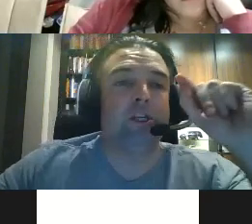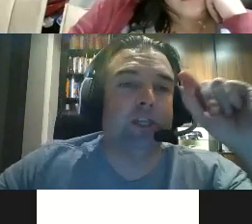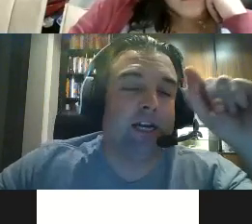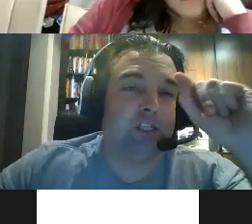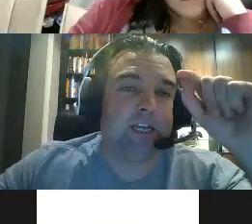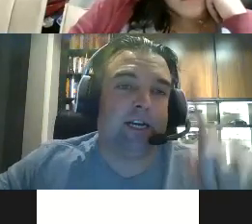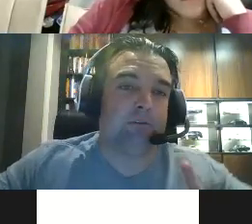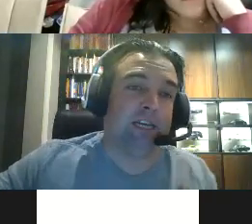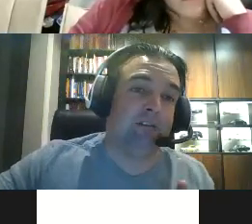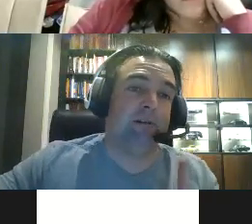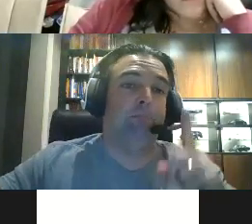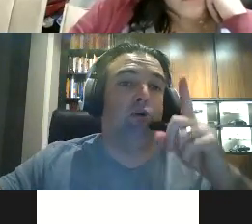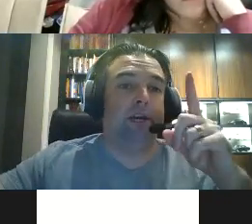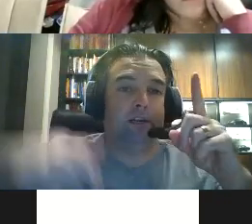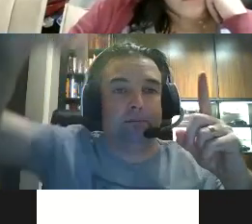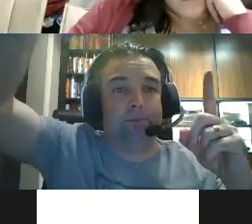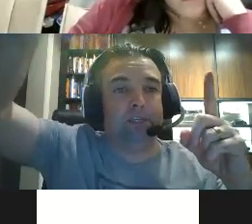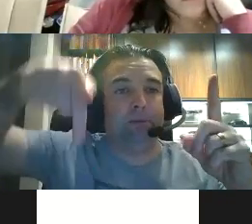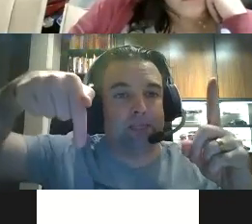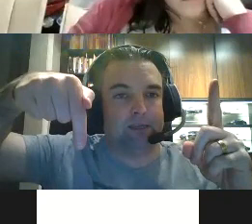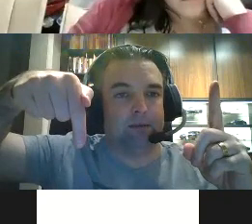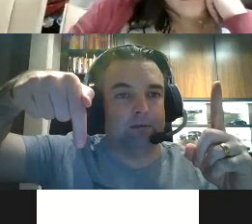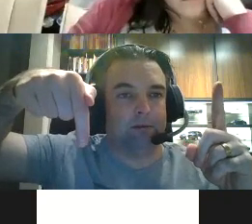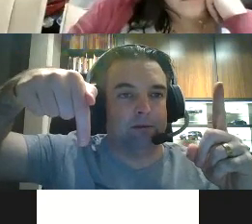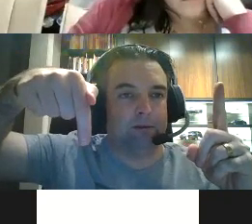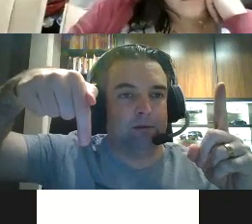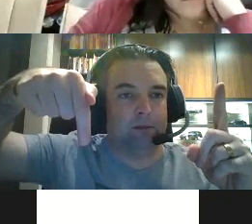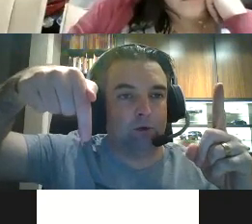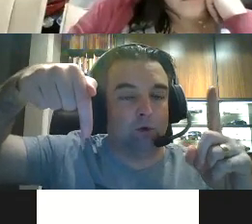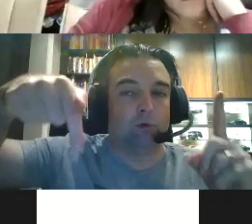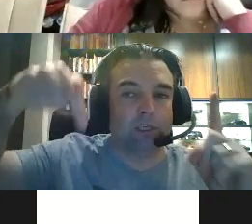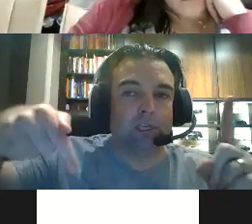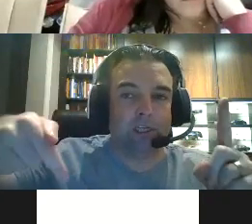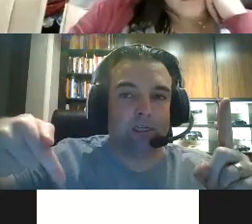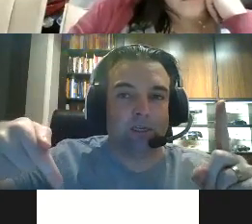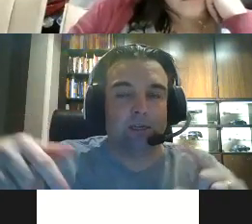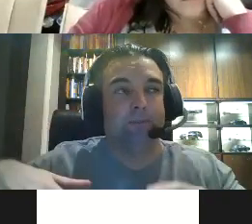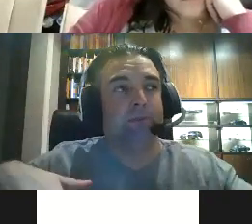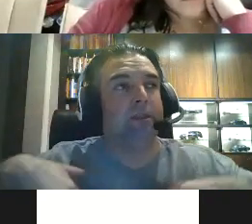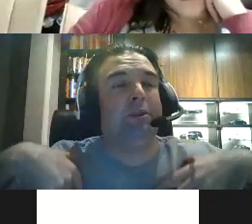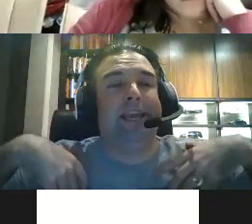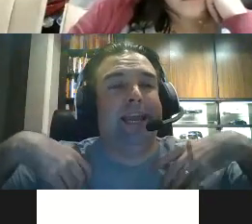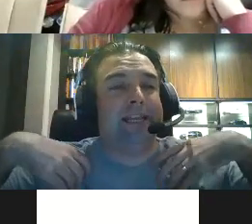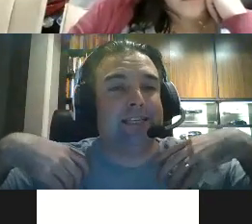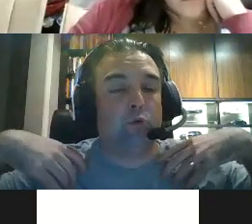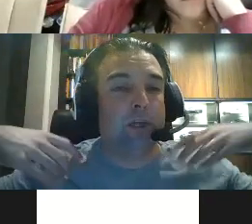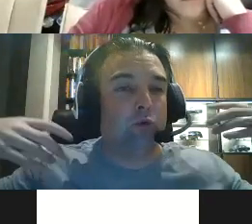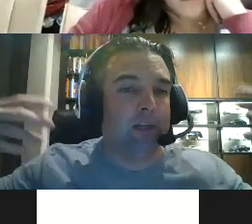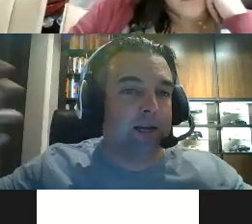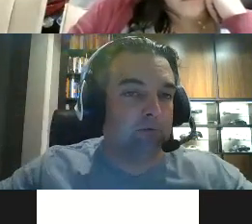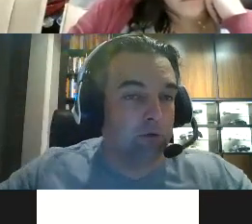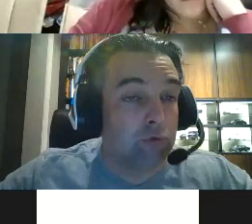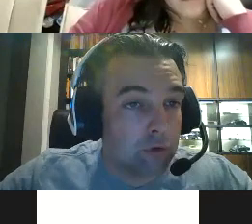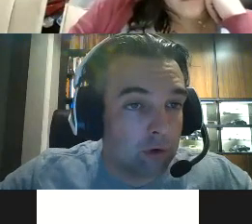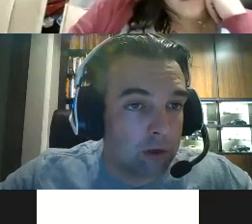A quantidade de água que evapora precipita. Ou seja, não interessa quanto